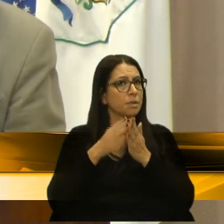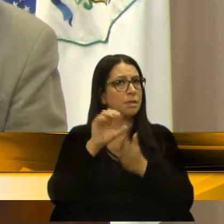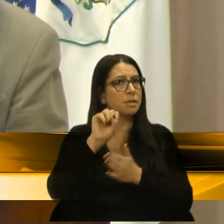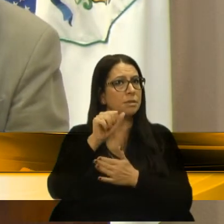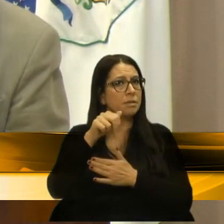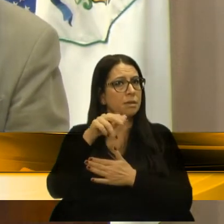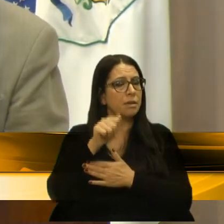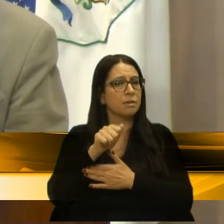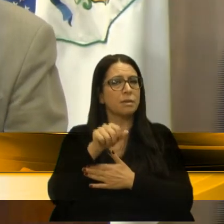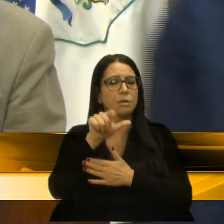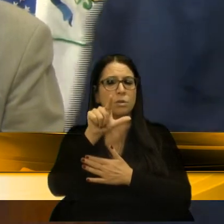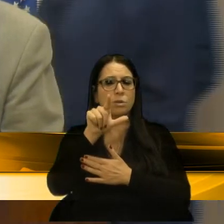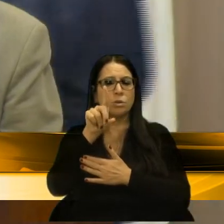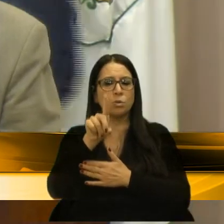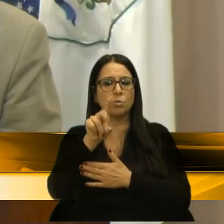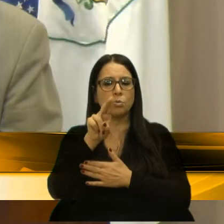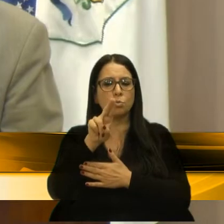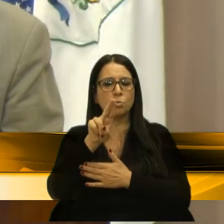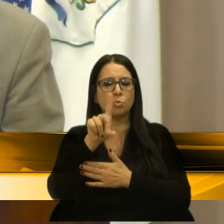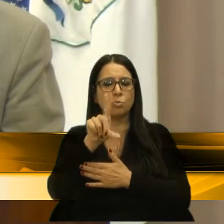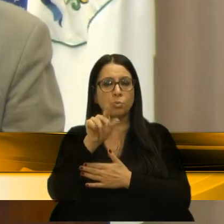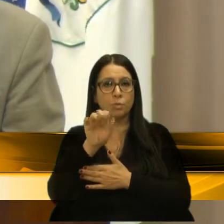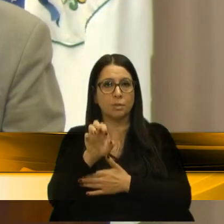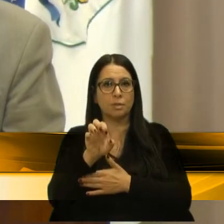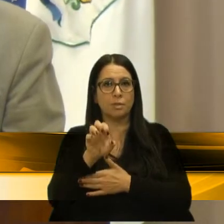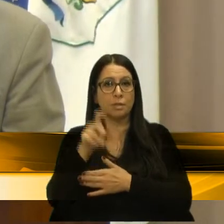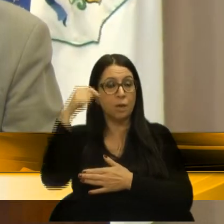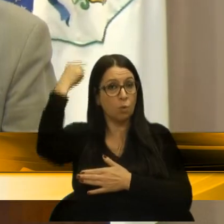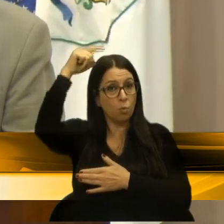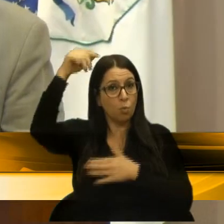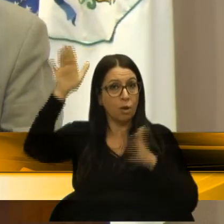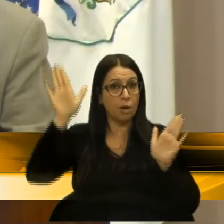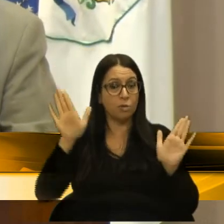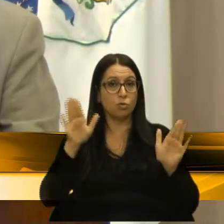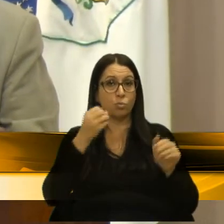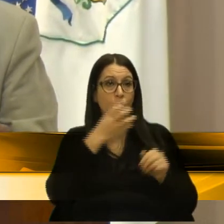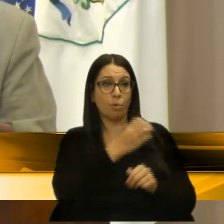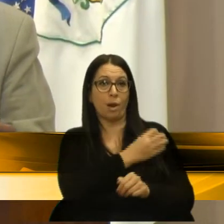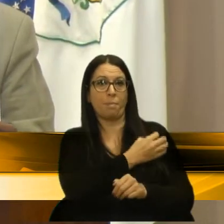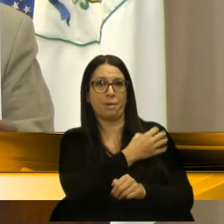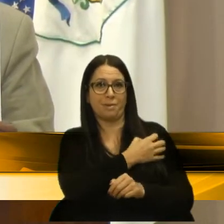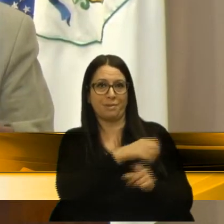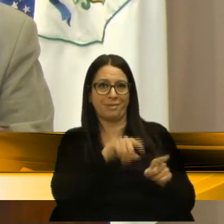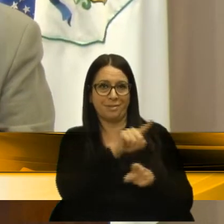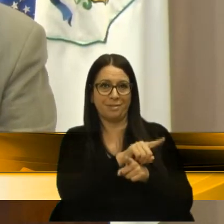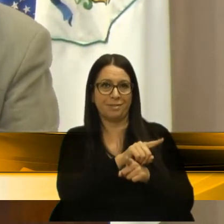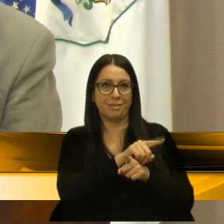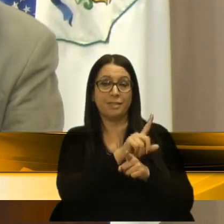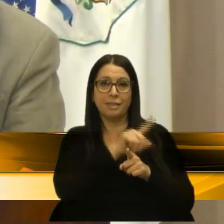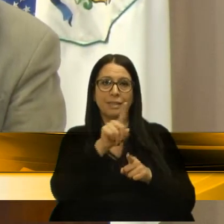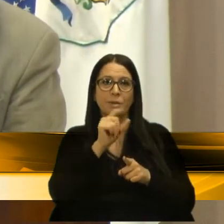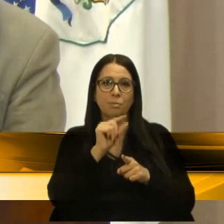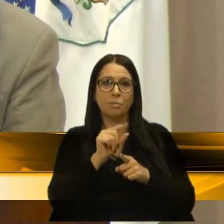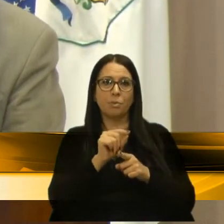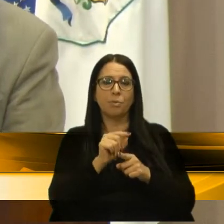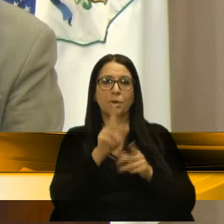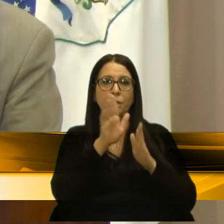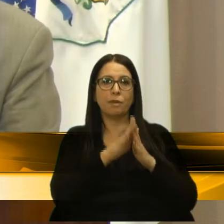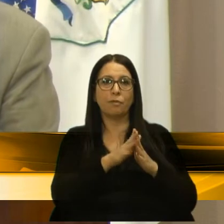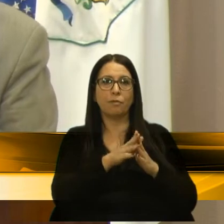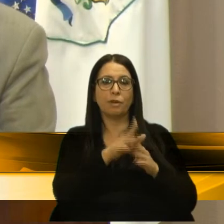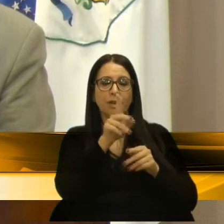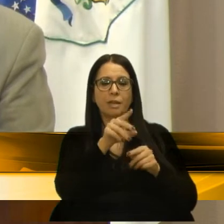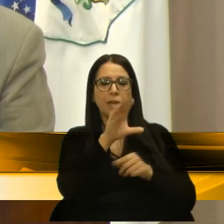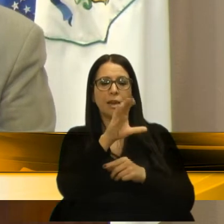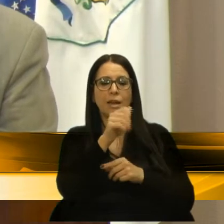dos Pobres, o anjo bom da Bahia, a representação de um bom samaritano. Ela é recém-canonizada pela